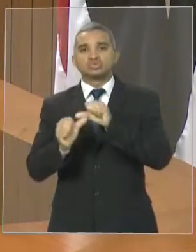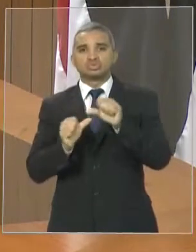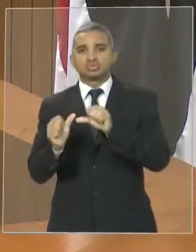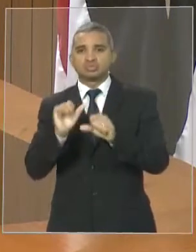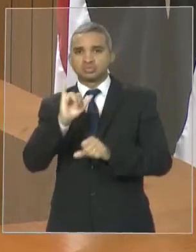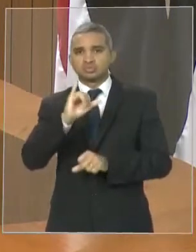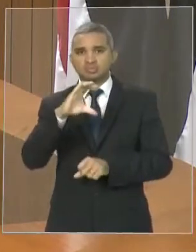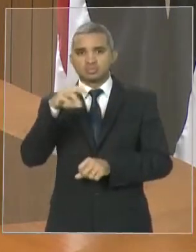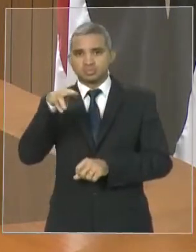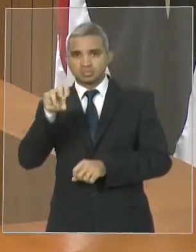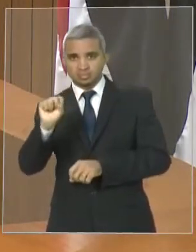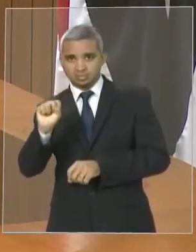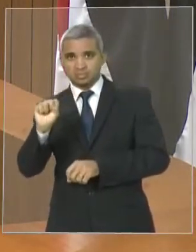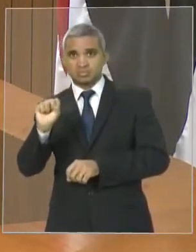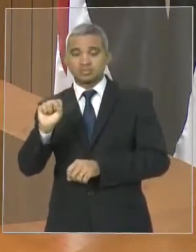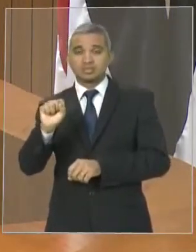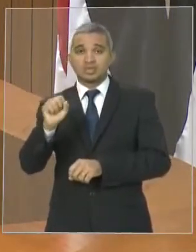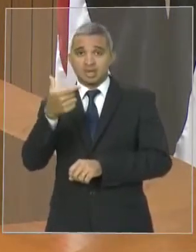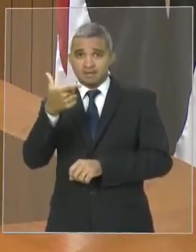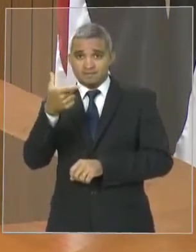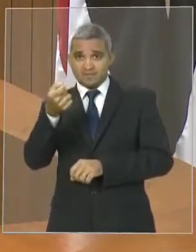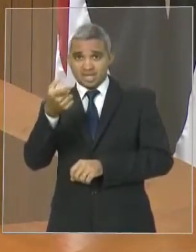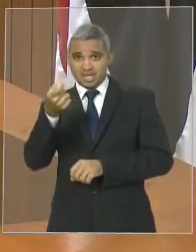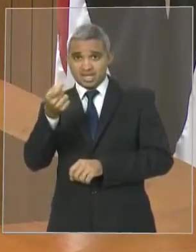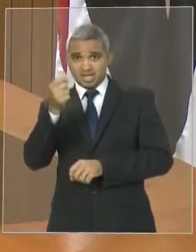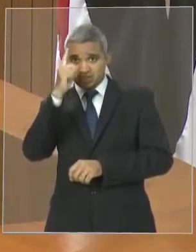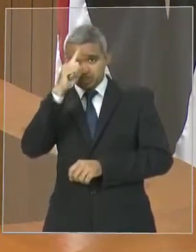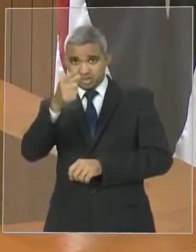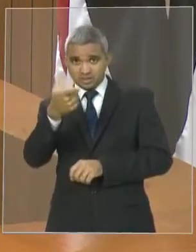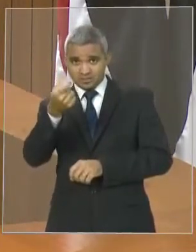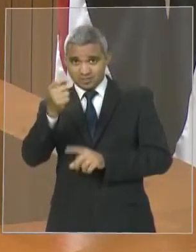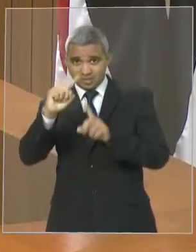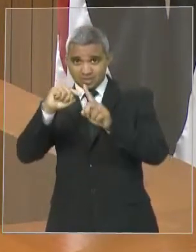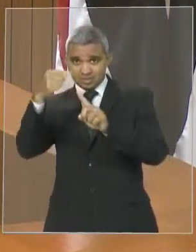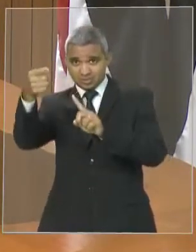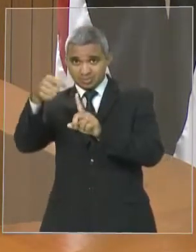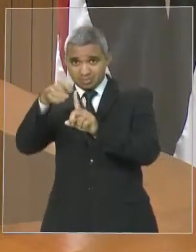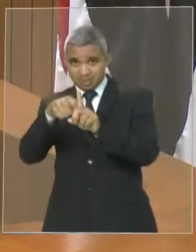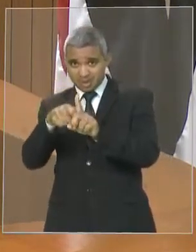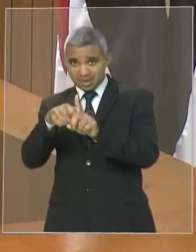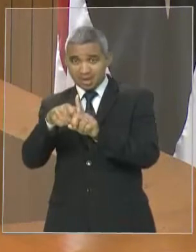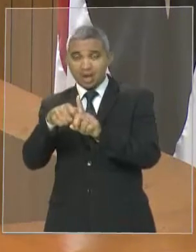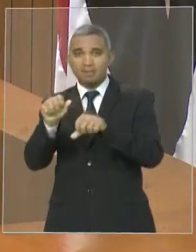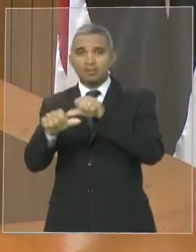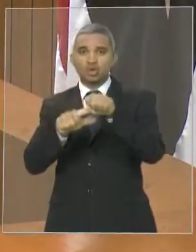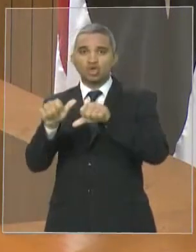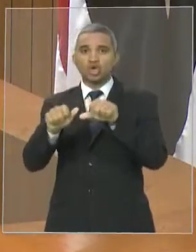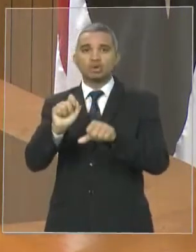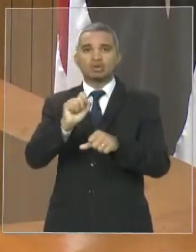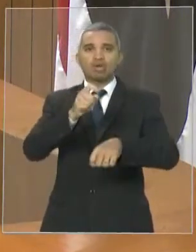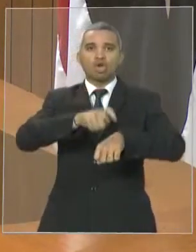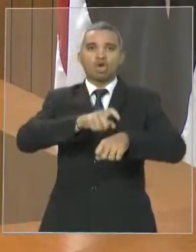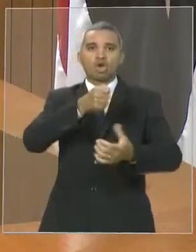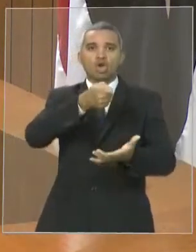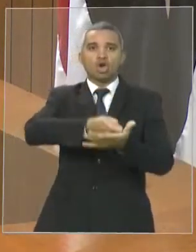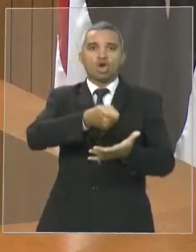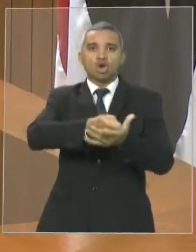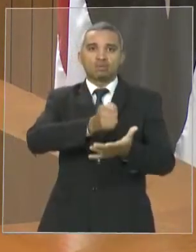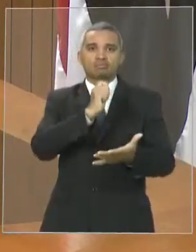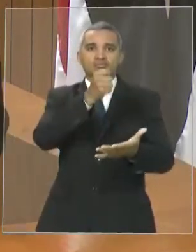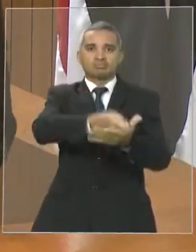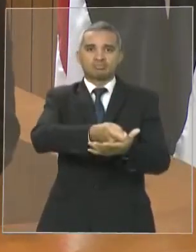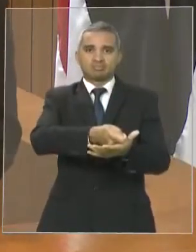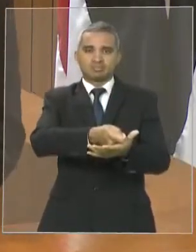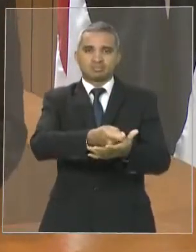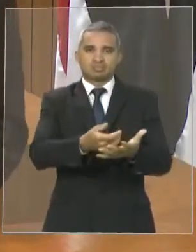dia 20 do mês seguinte para o pagamento à vista, errou quando aumentou a alíquota do ICMS a